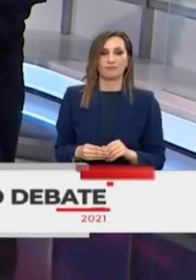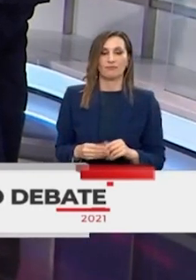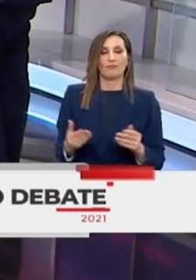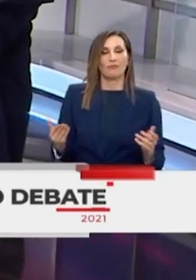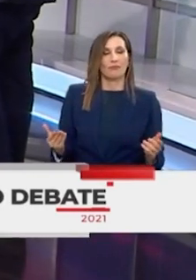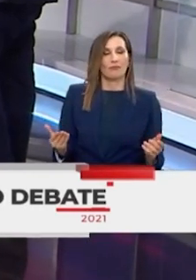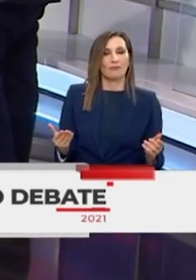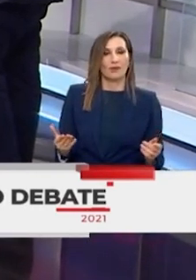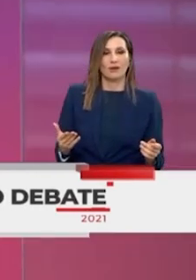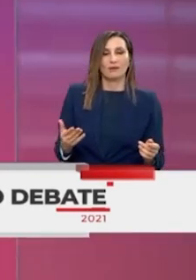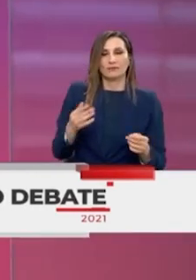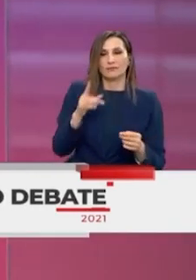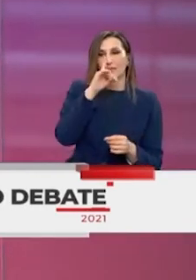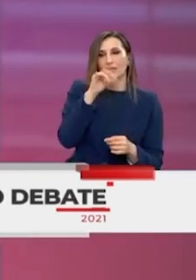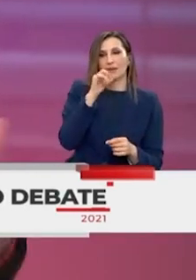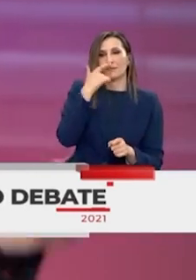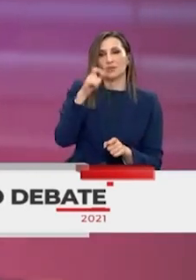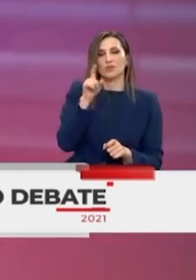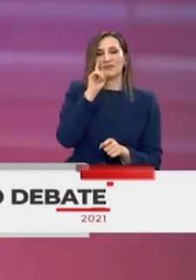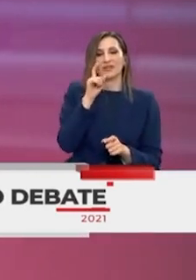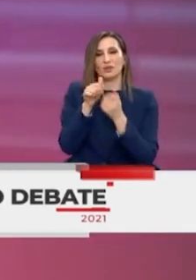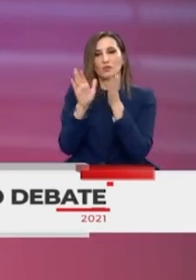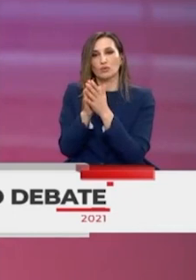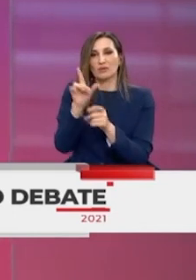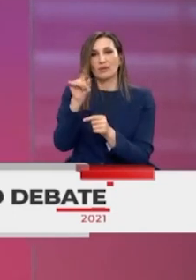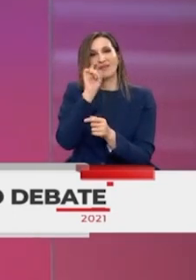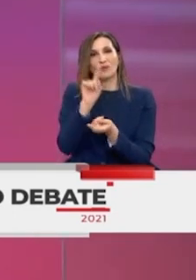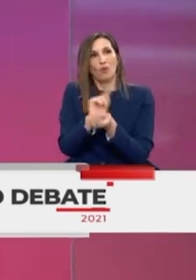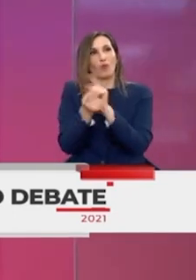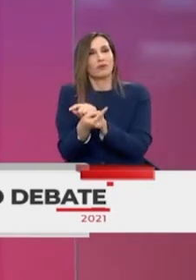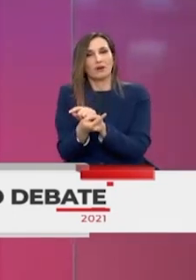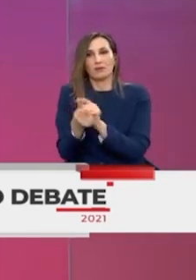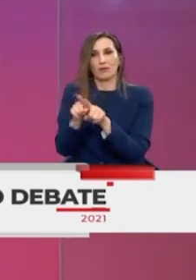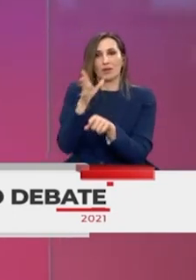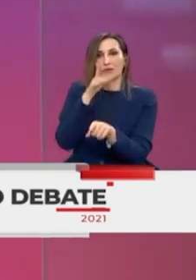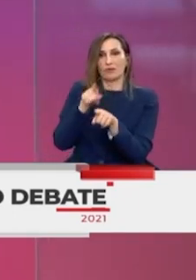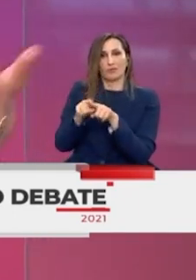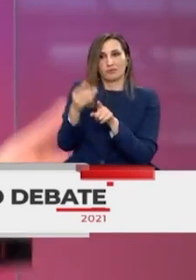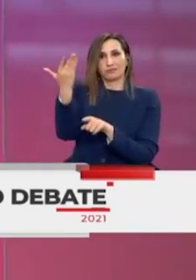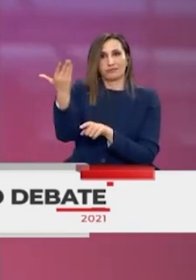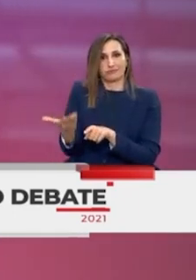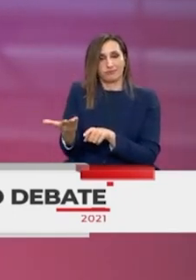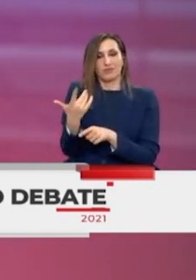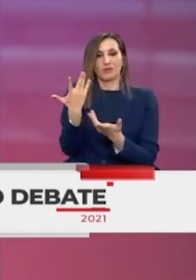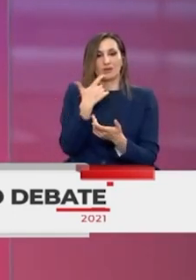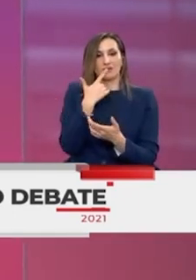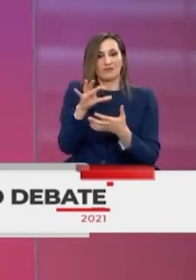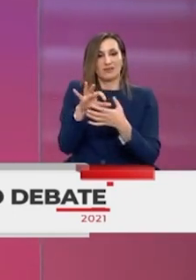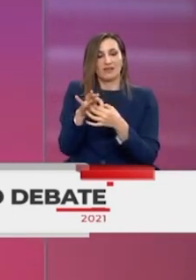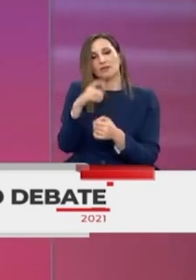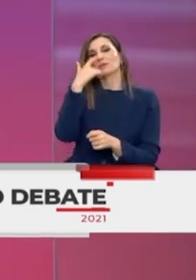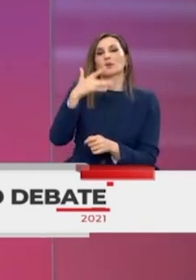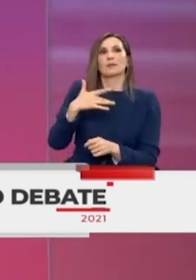É extraordinário ver pessoas que defendem tudo e o seu contrário, como este senhor deputado, que agora diz o que diz a respeito do seu